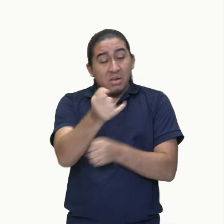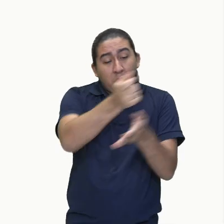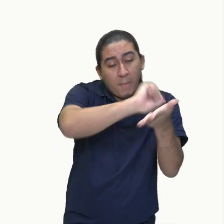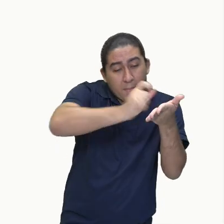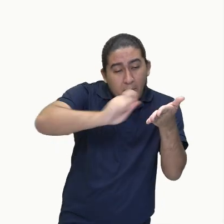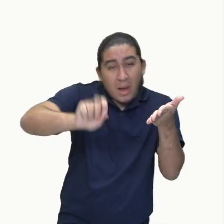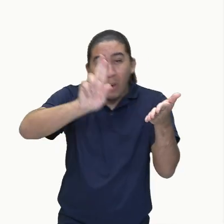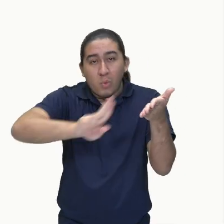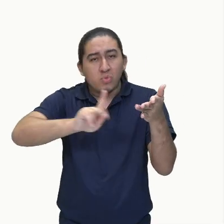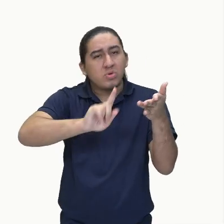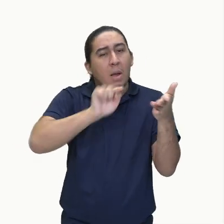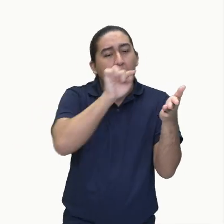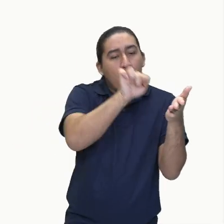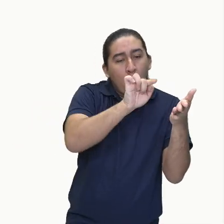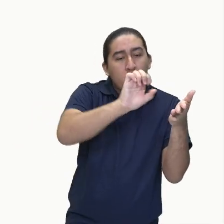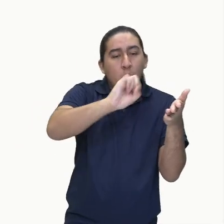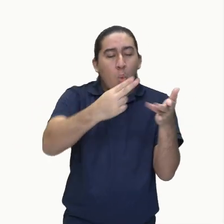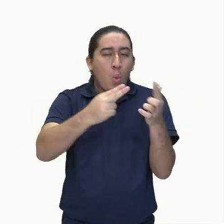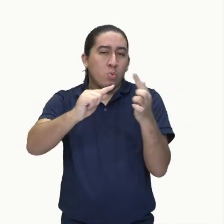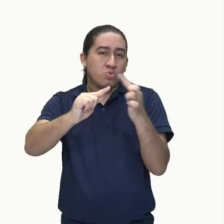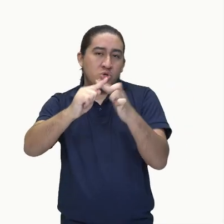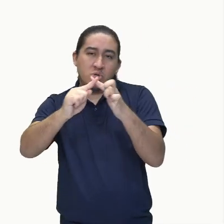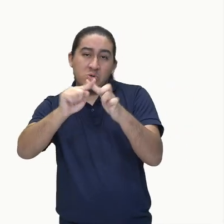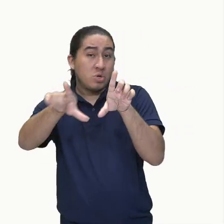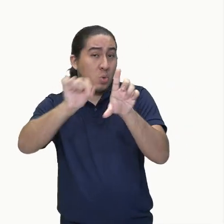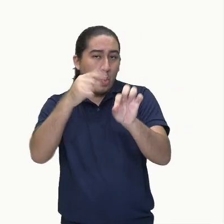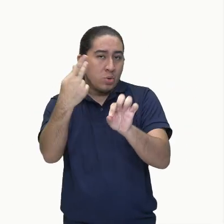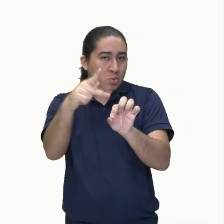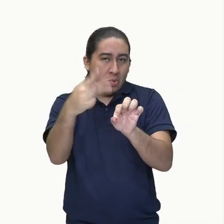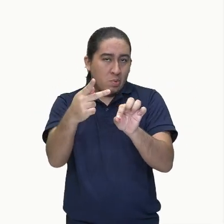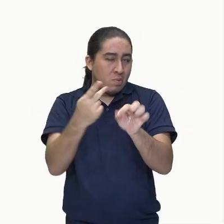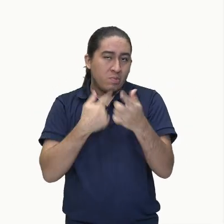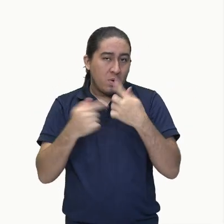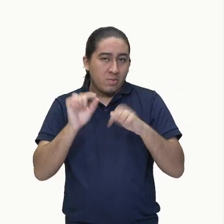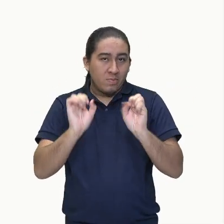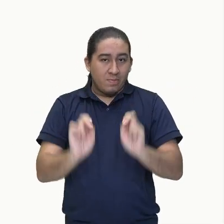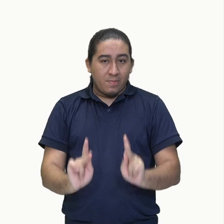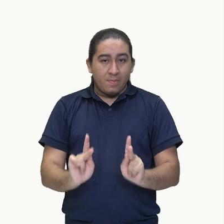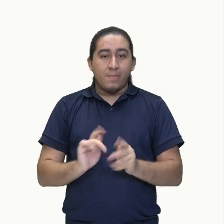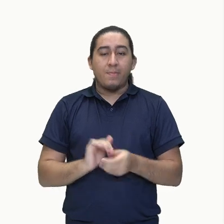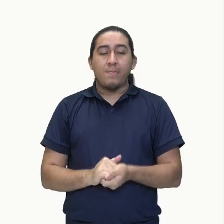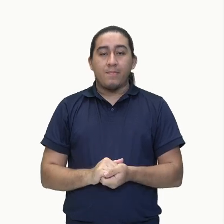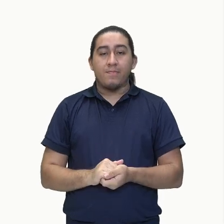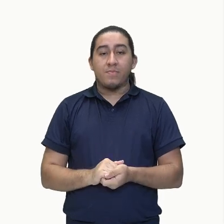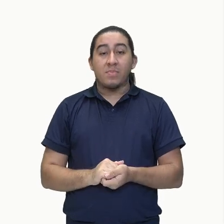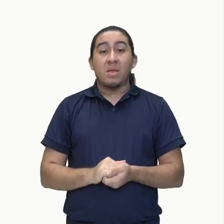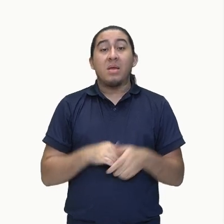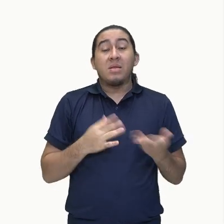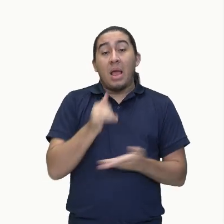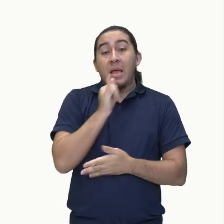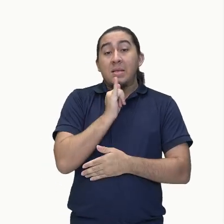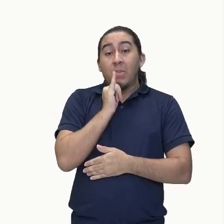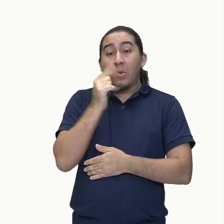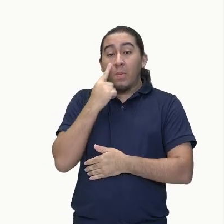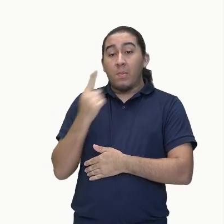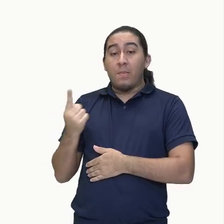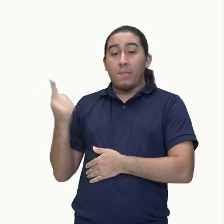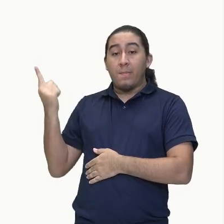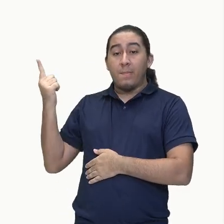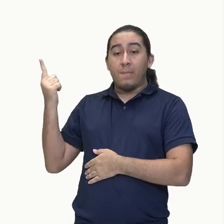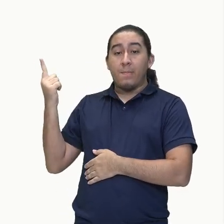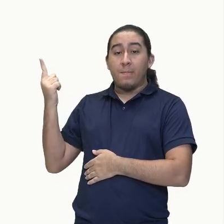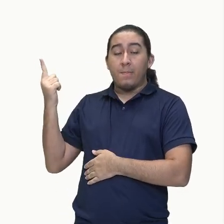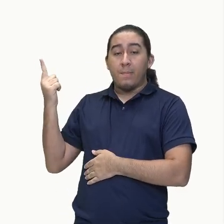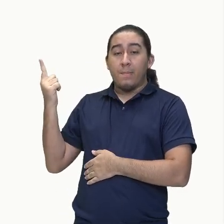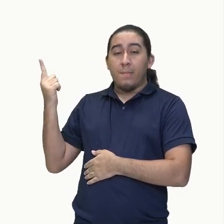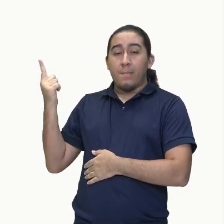fazer tudo de uma vez, eu posso fazer por partes, ó. 3 vezes 3, 9. E aqui, ó, 3 vezes 3,